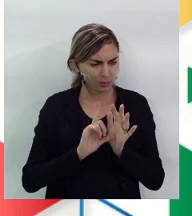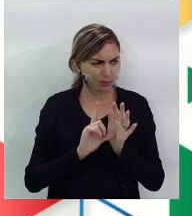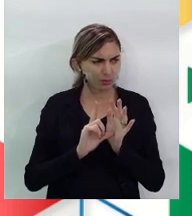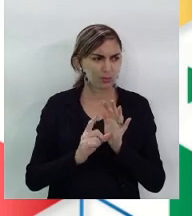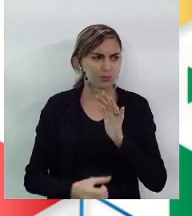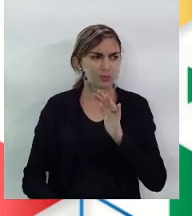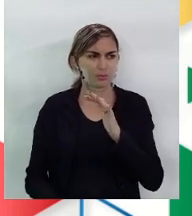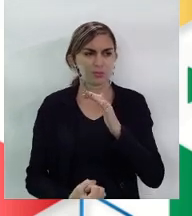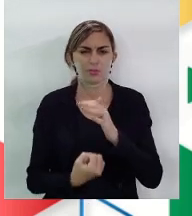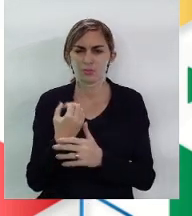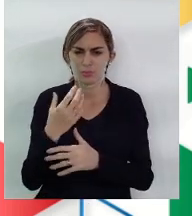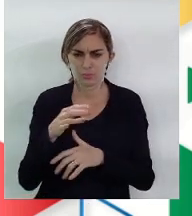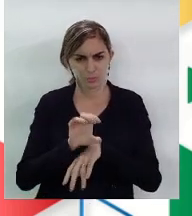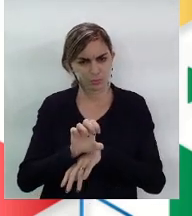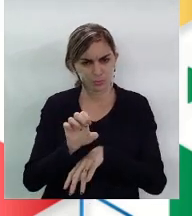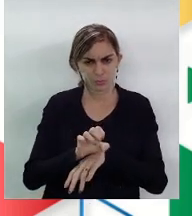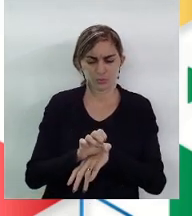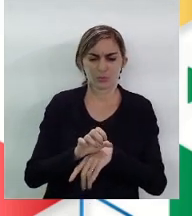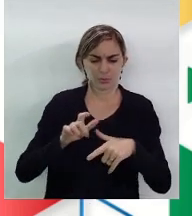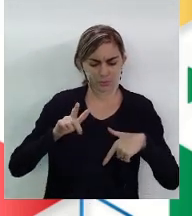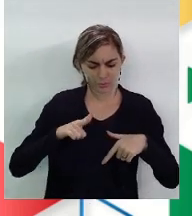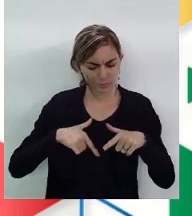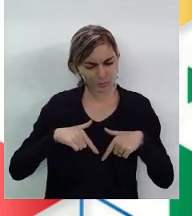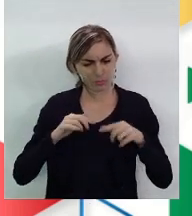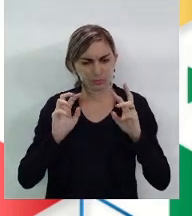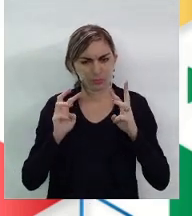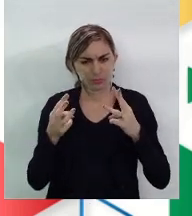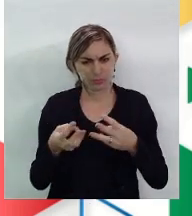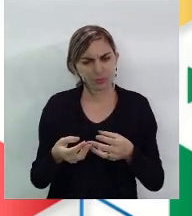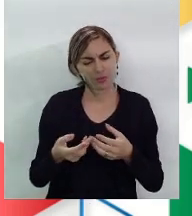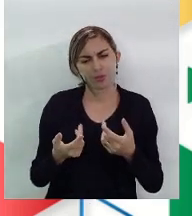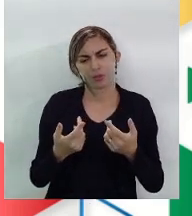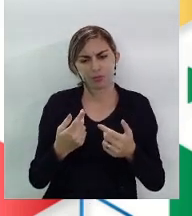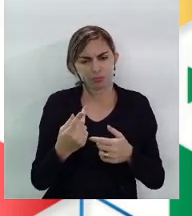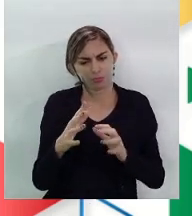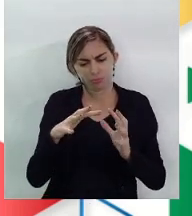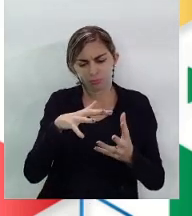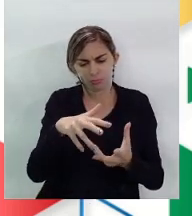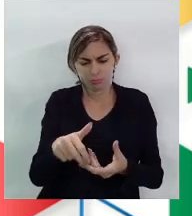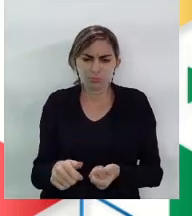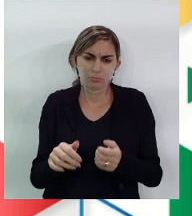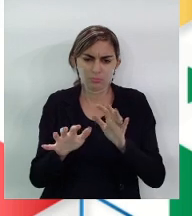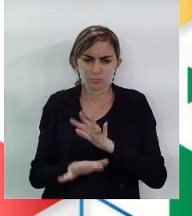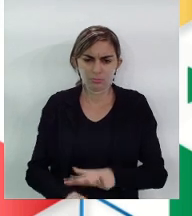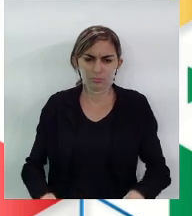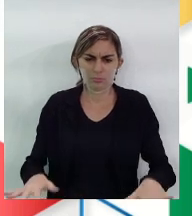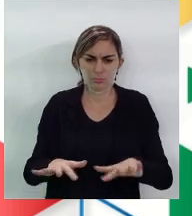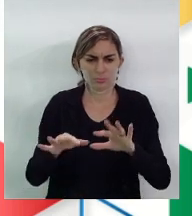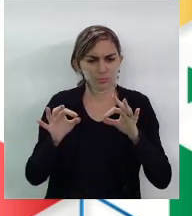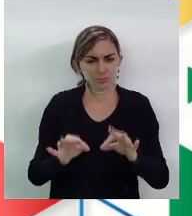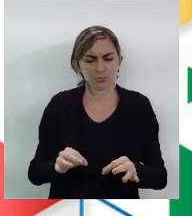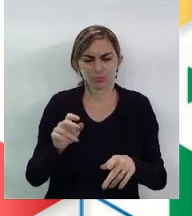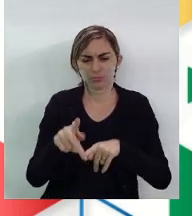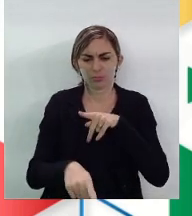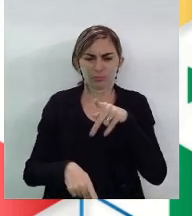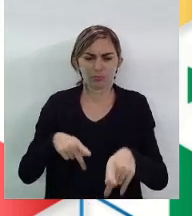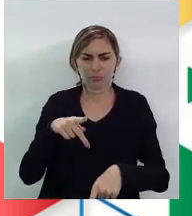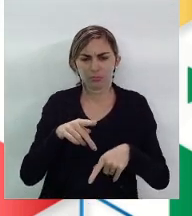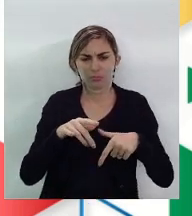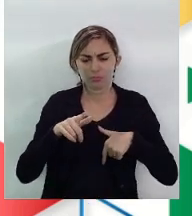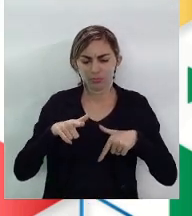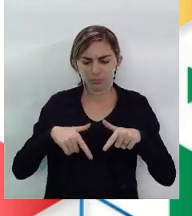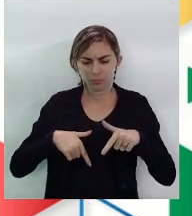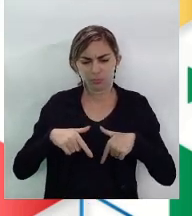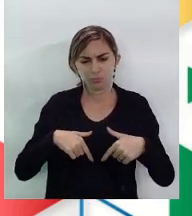ser criado o Estado de Israel, quando estavam dispersos pelo mundo inteiro, certo? O povo judeu